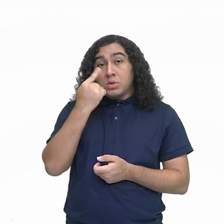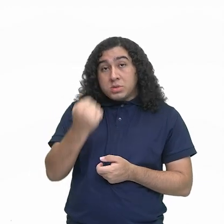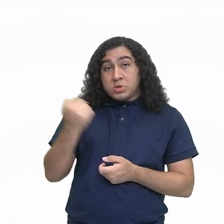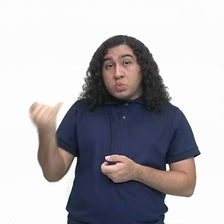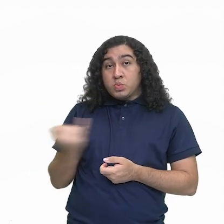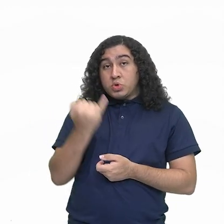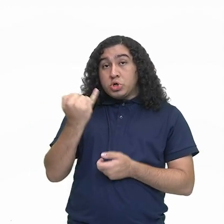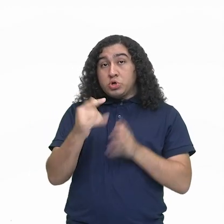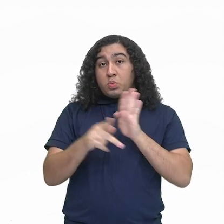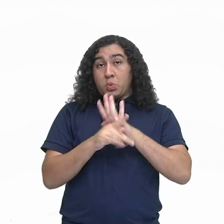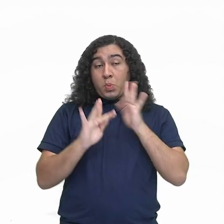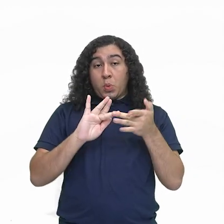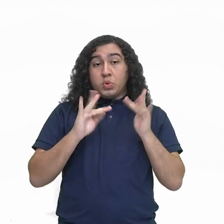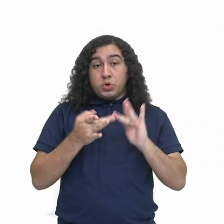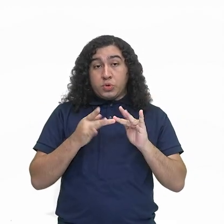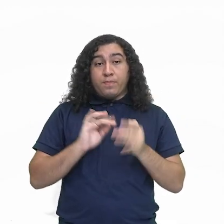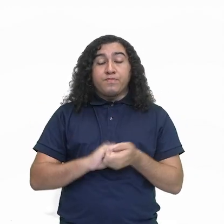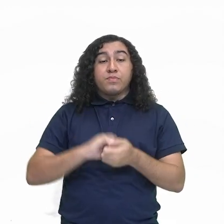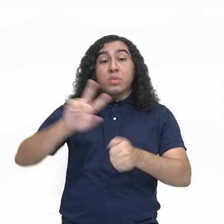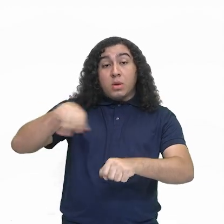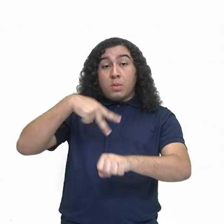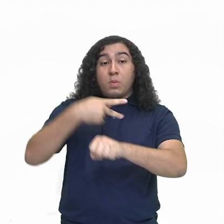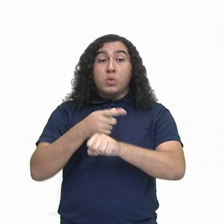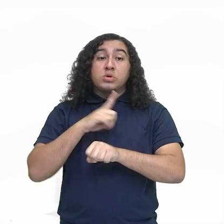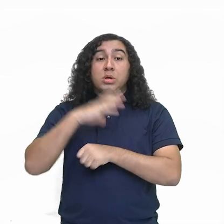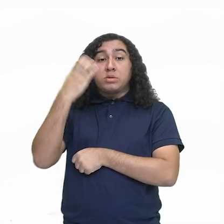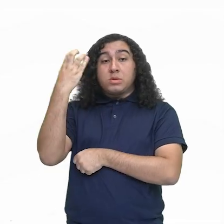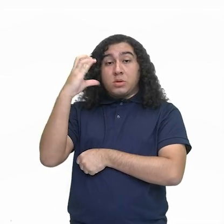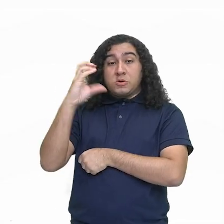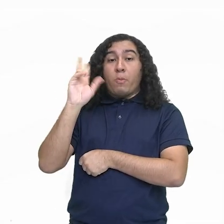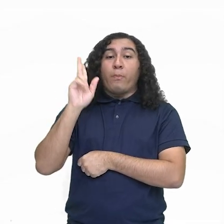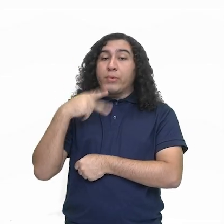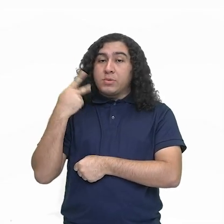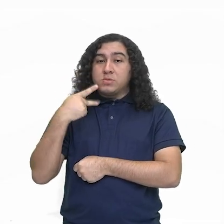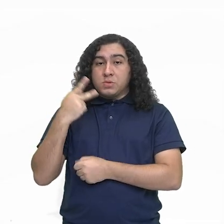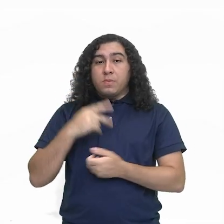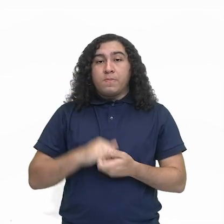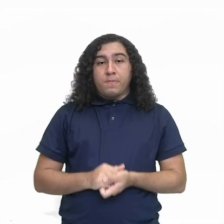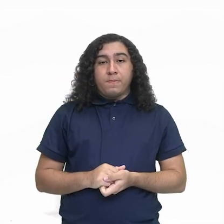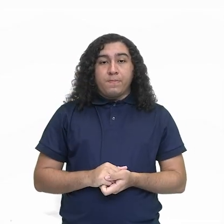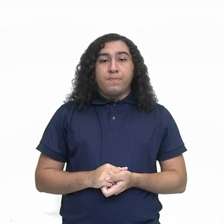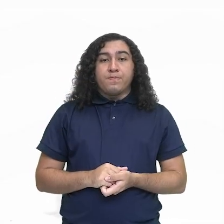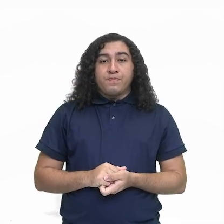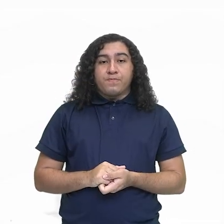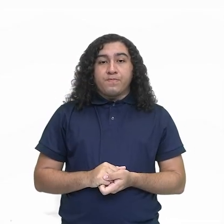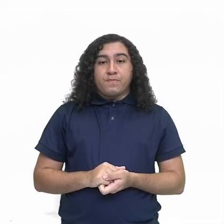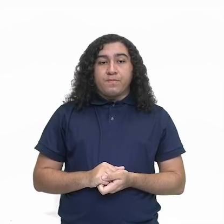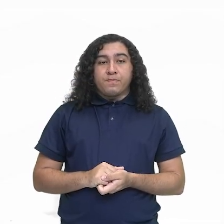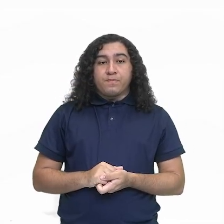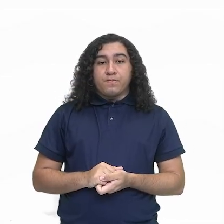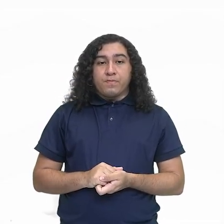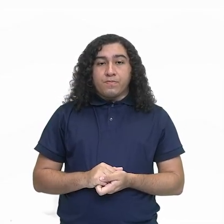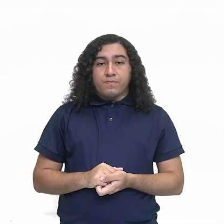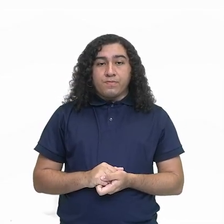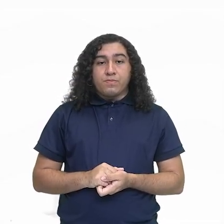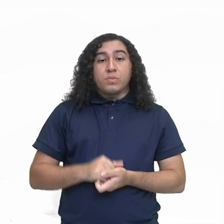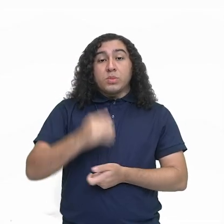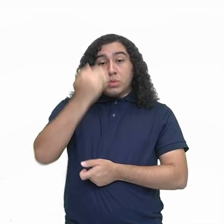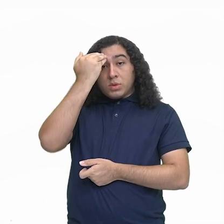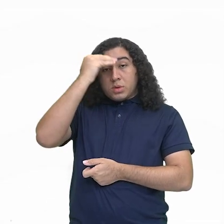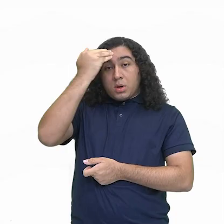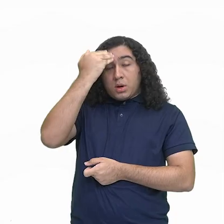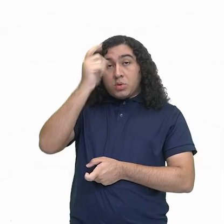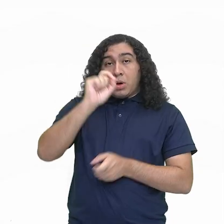contexto. Depois, nós vamos ter a chamada ciência política, que vai trabalhar, vai estudar,